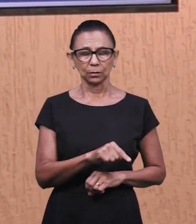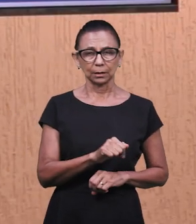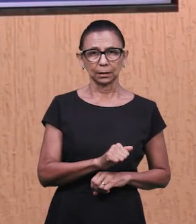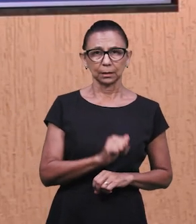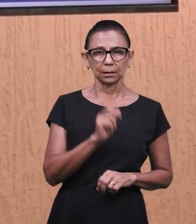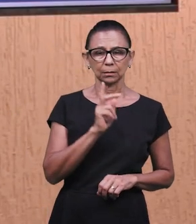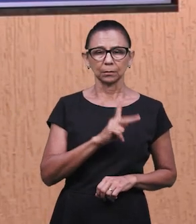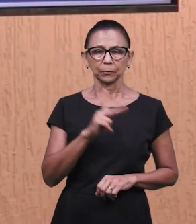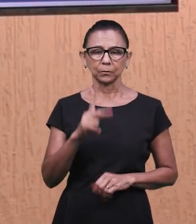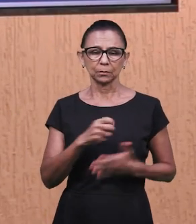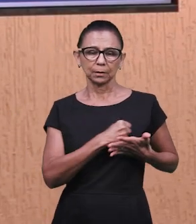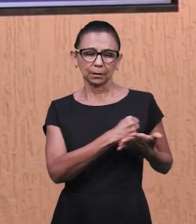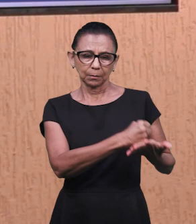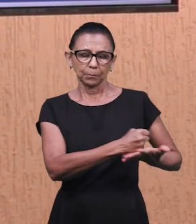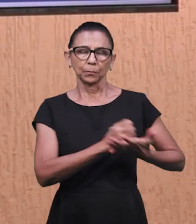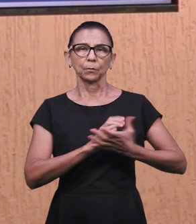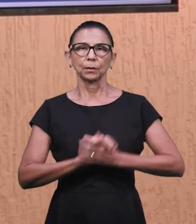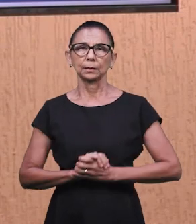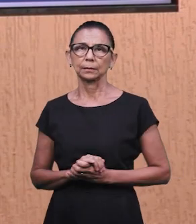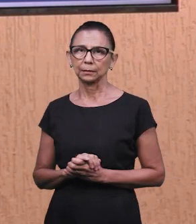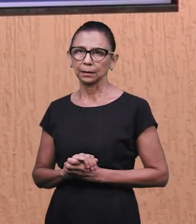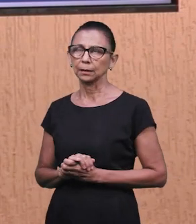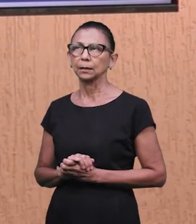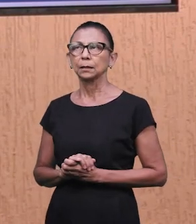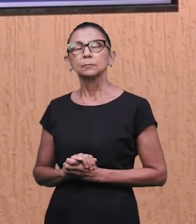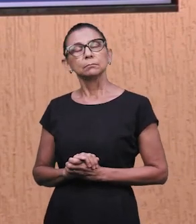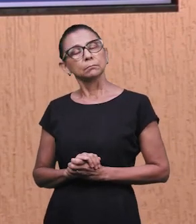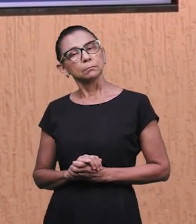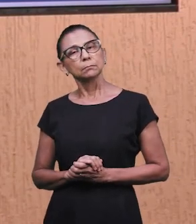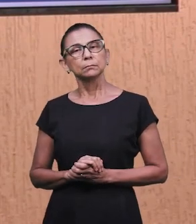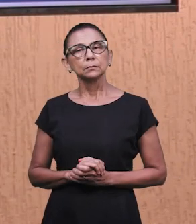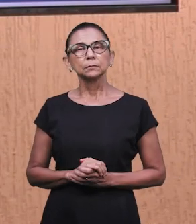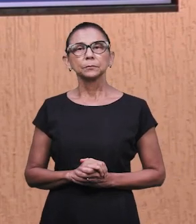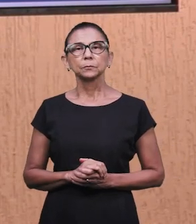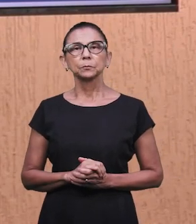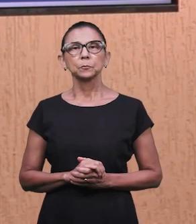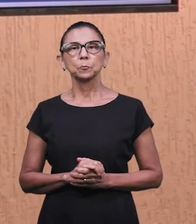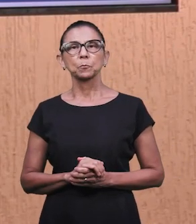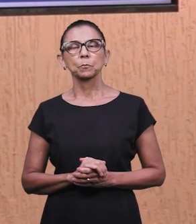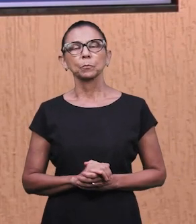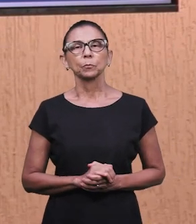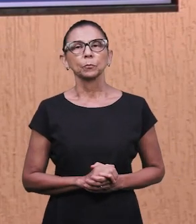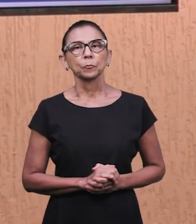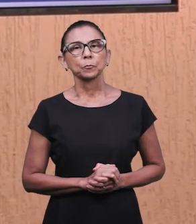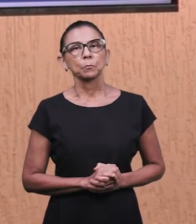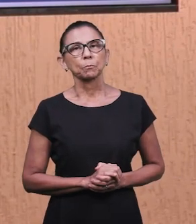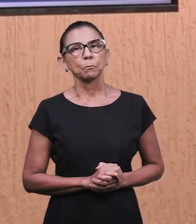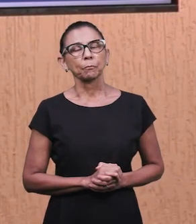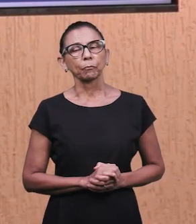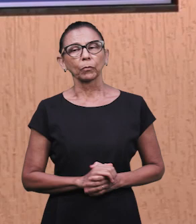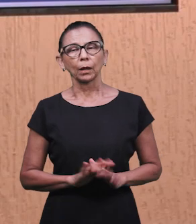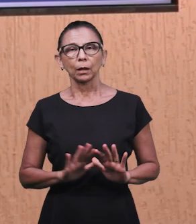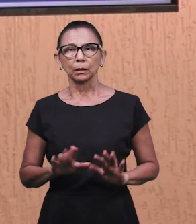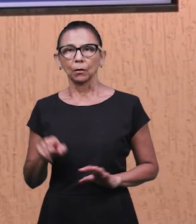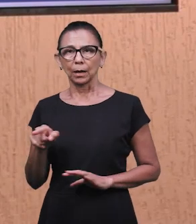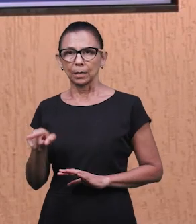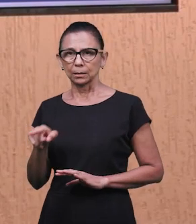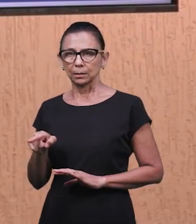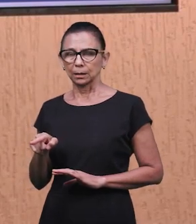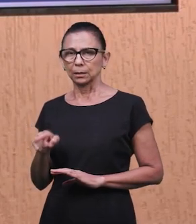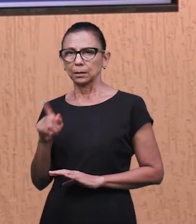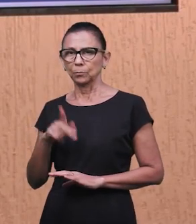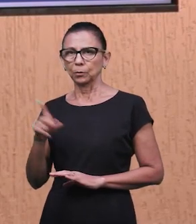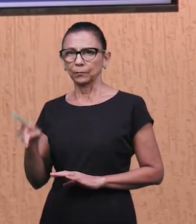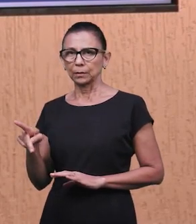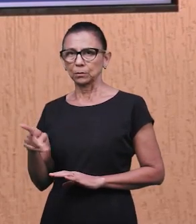para a criança com baixa visão, mas, sim, a professora lá na frente ela está dando a aula é dela, é ela